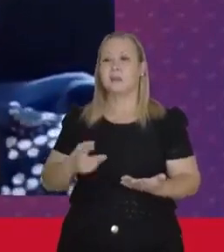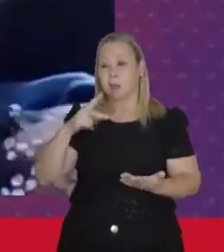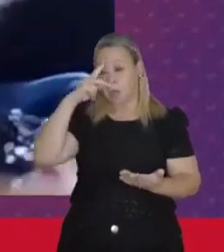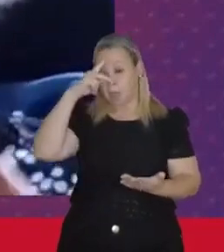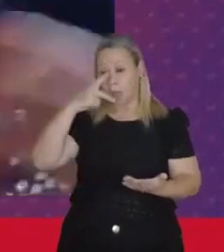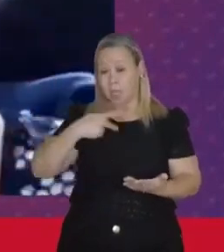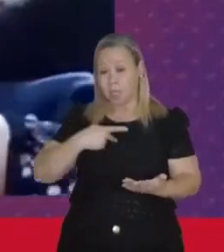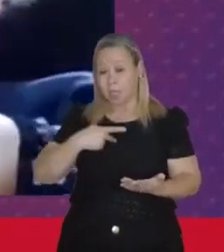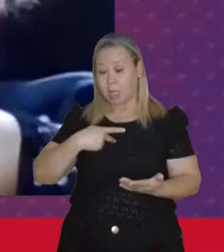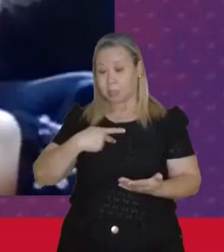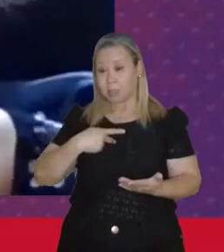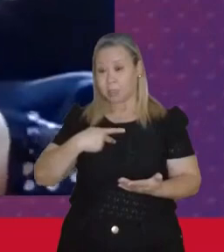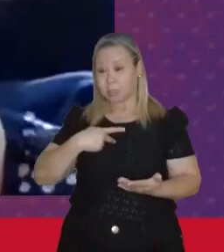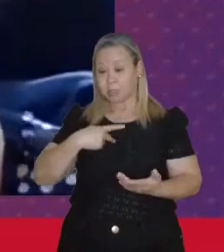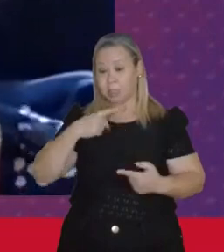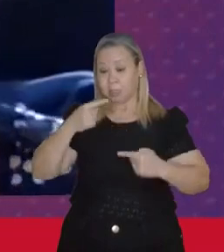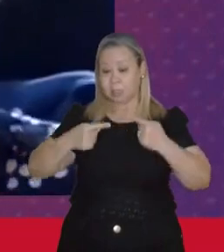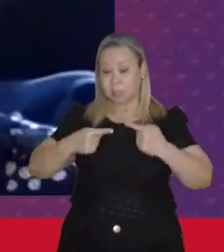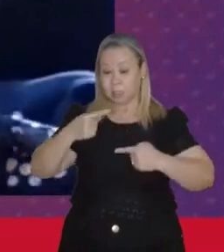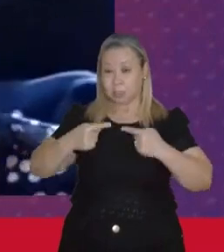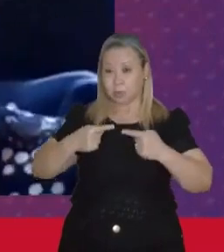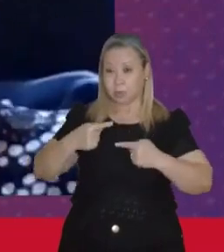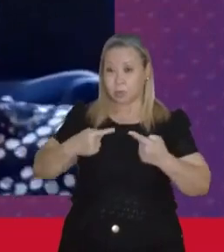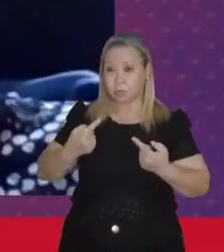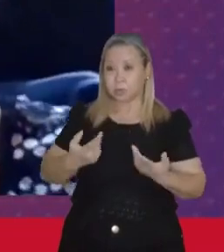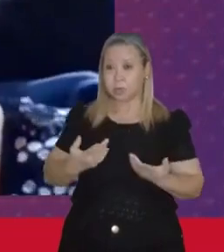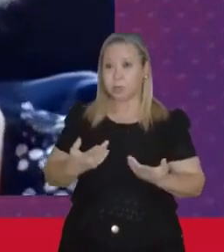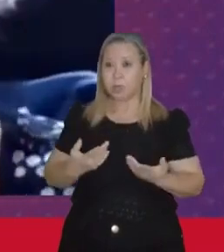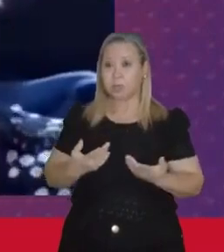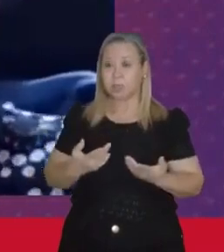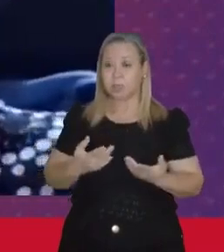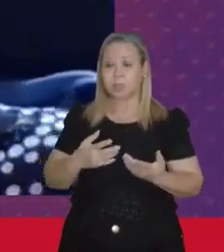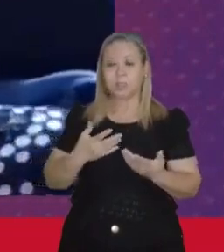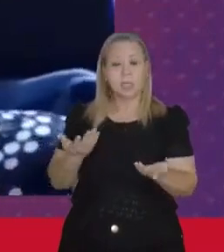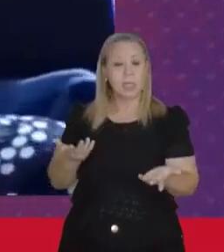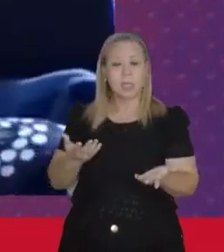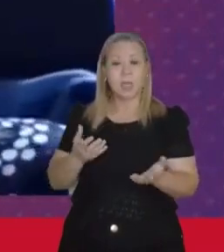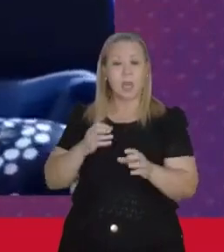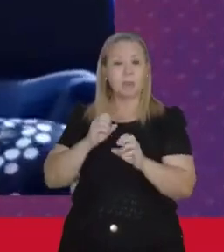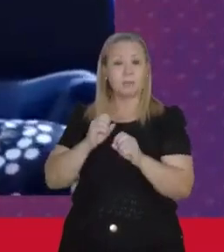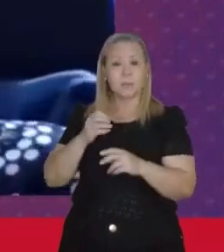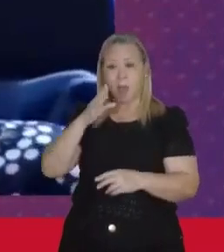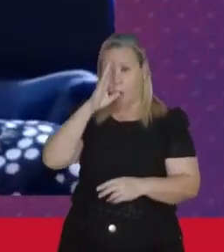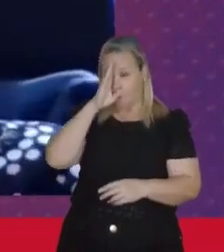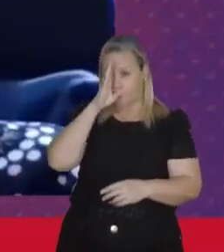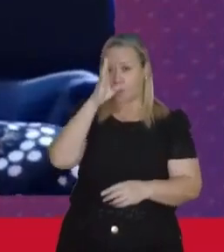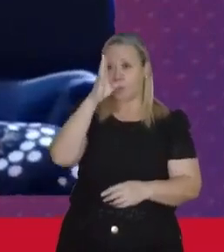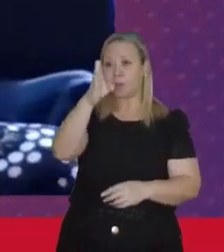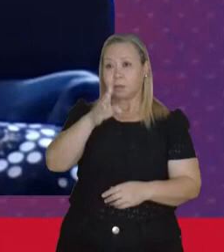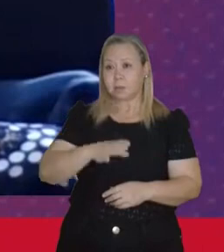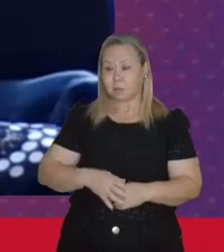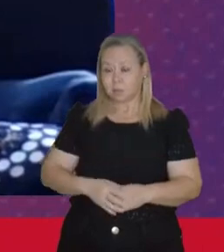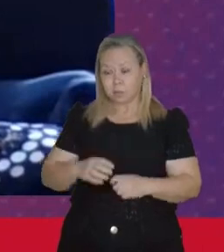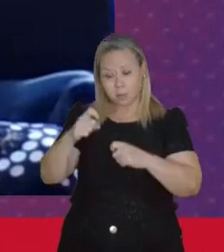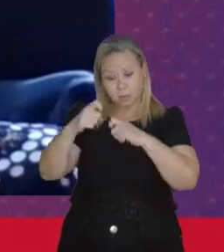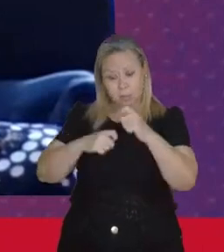a discutida, hoje muito aceita, a orientação sexual.